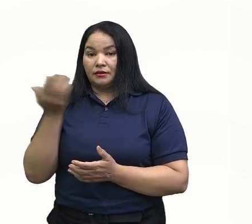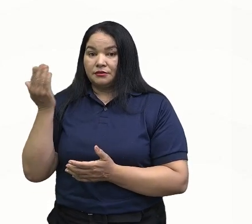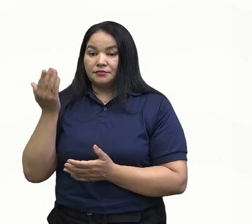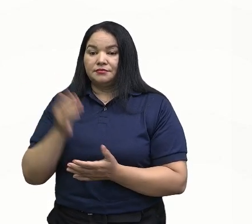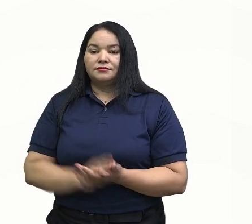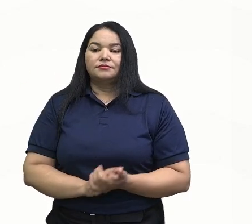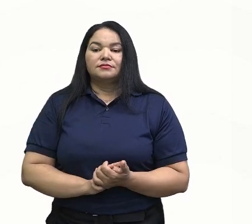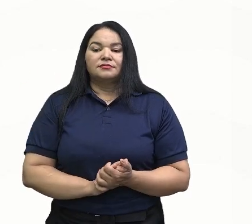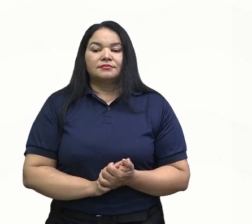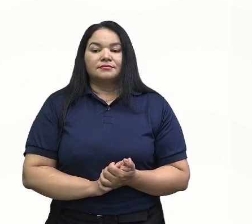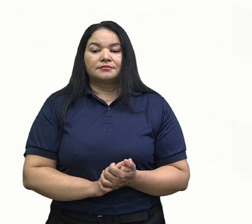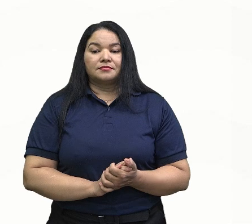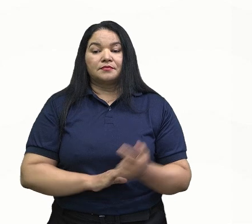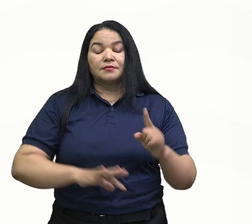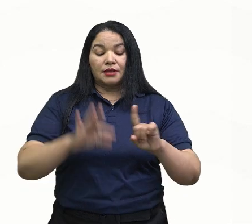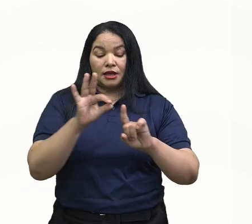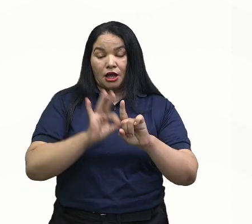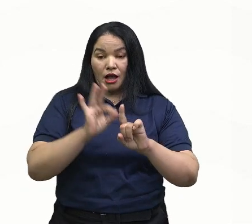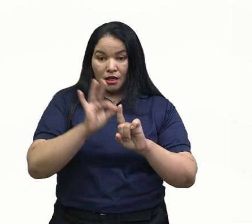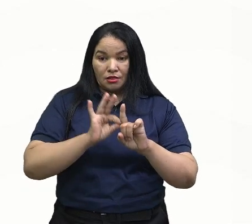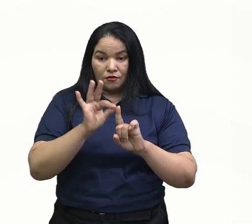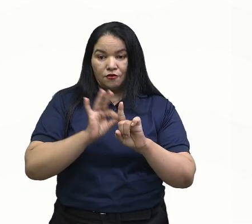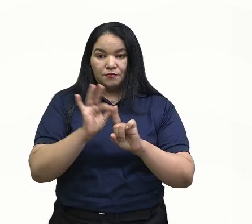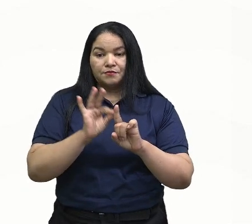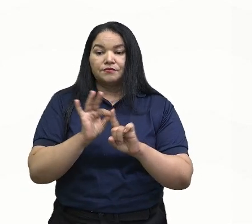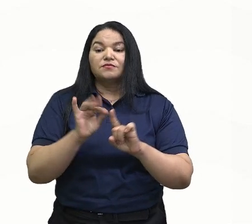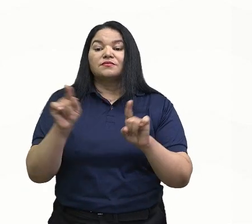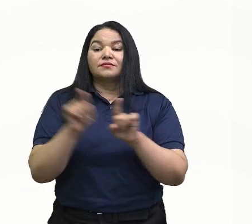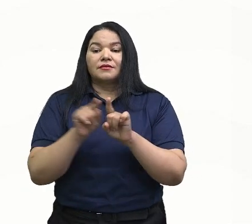versus temperatura.